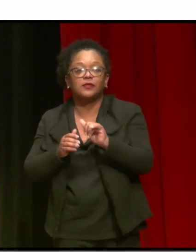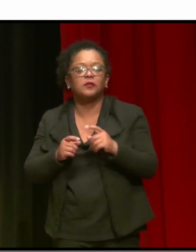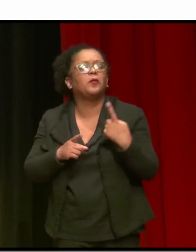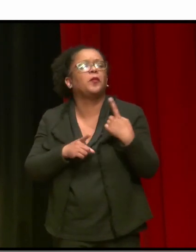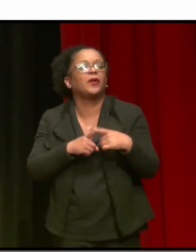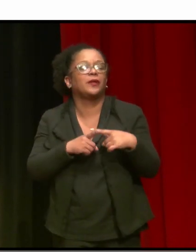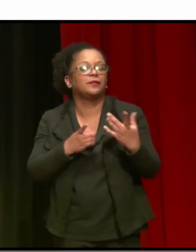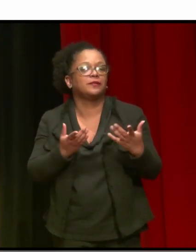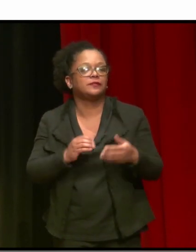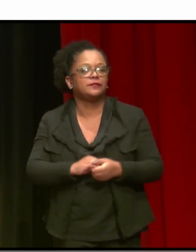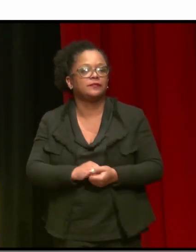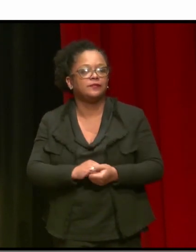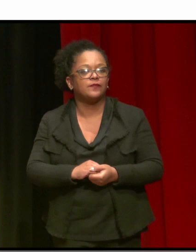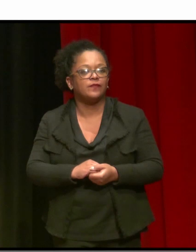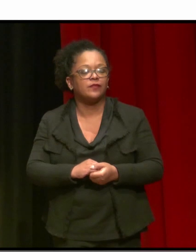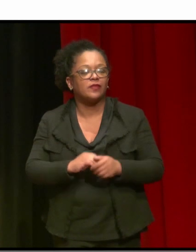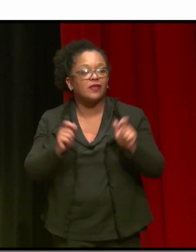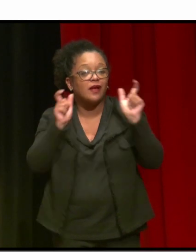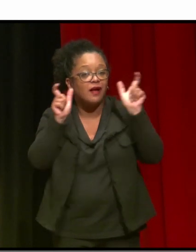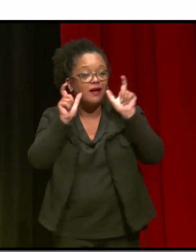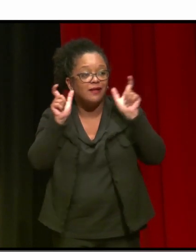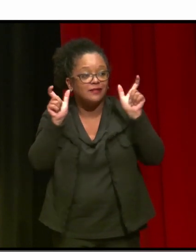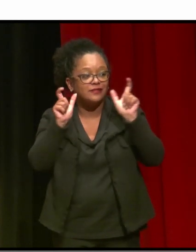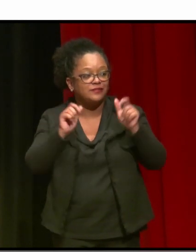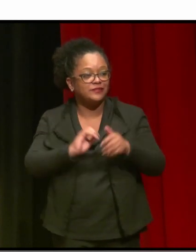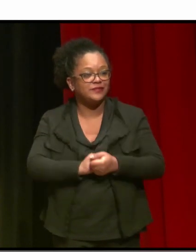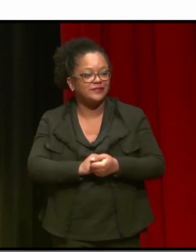Respondam. Acordem!